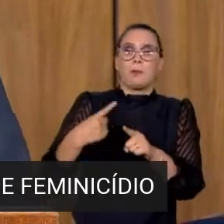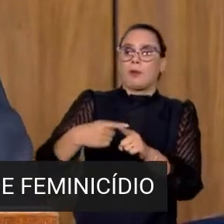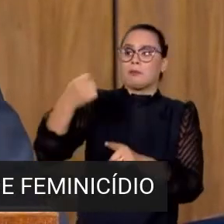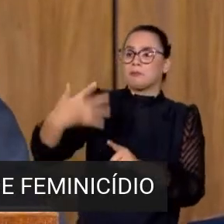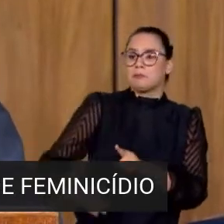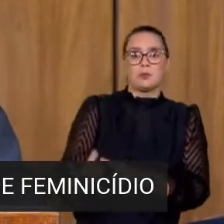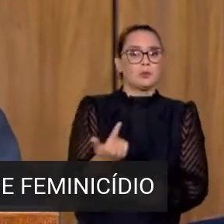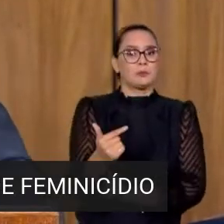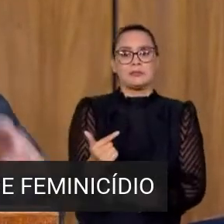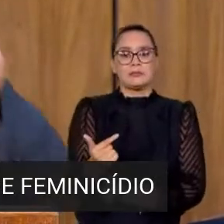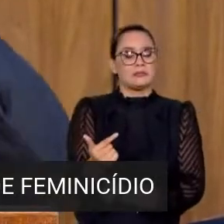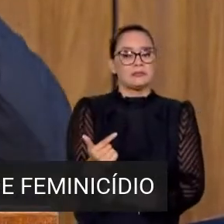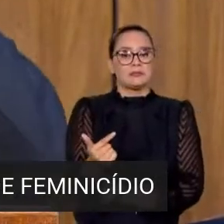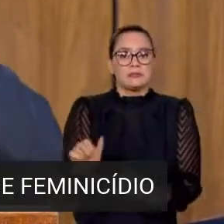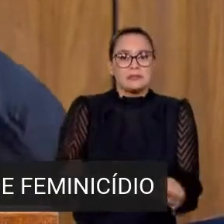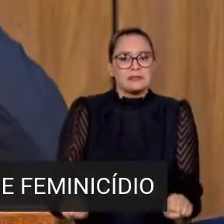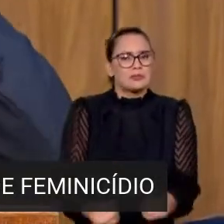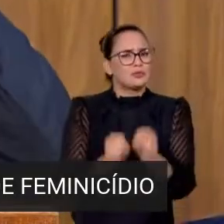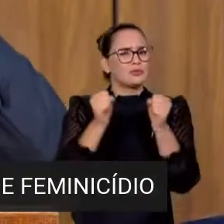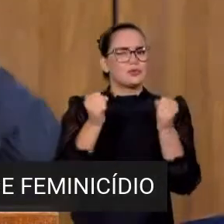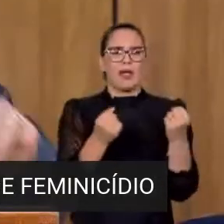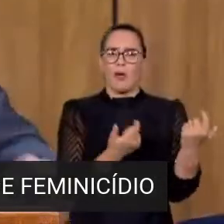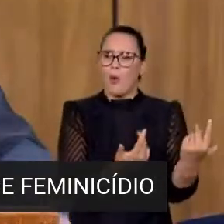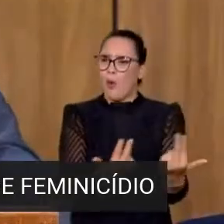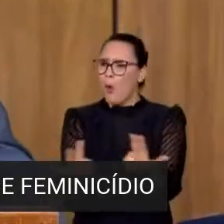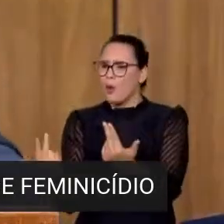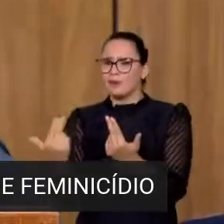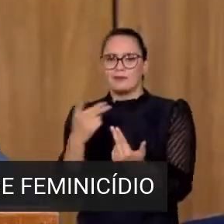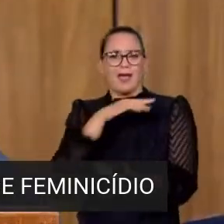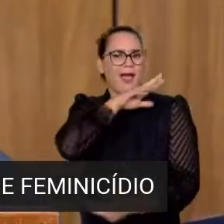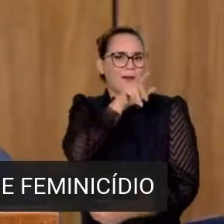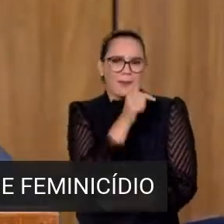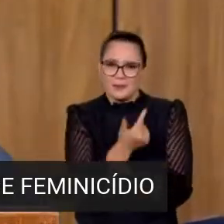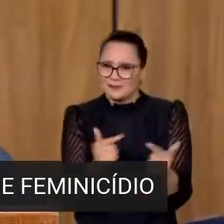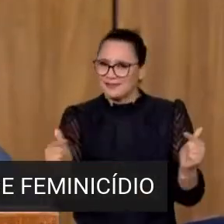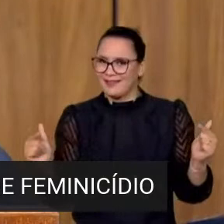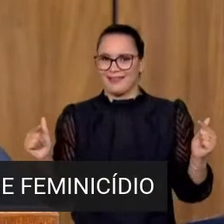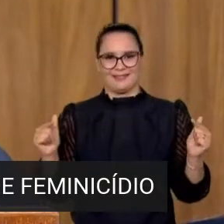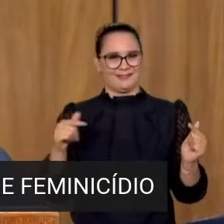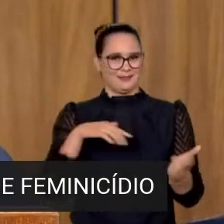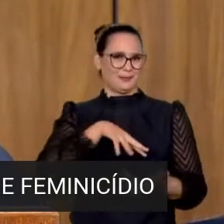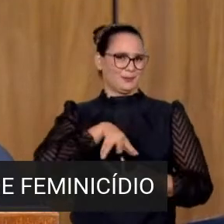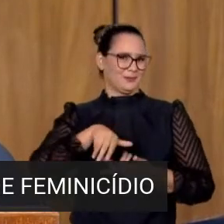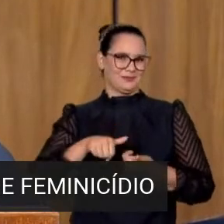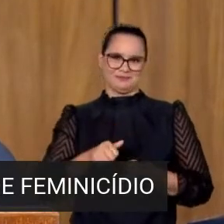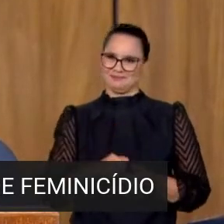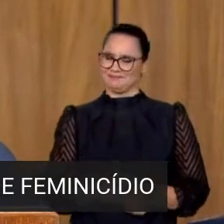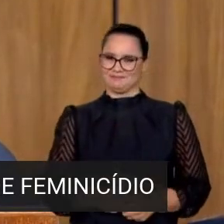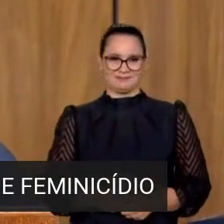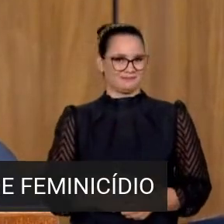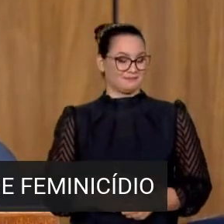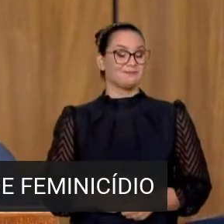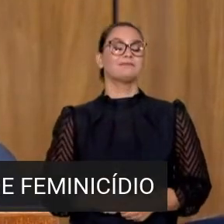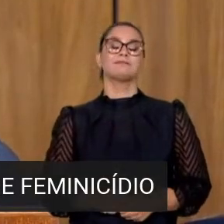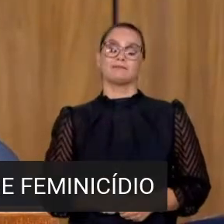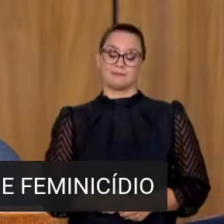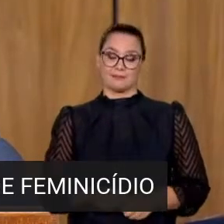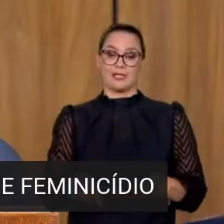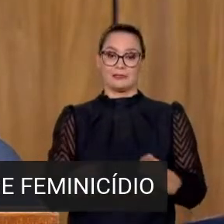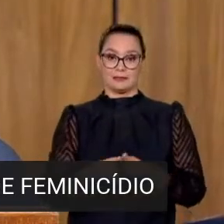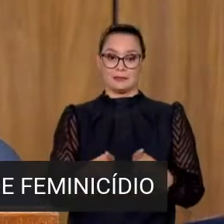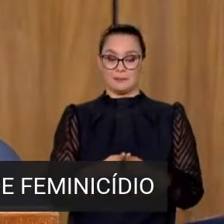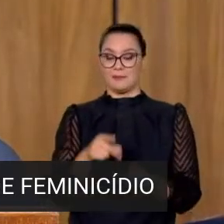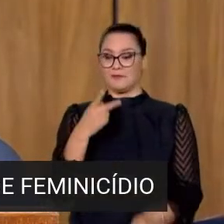mas se destrói como nenhum outro animal se destrói na face da terra. E ainda diz Flávio